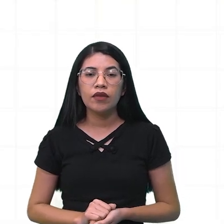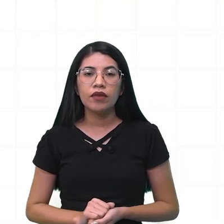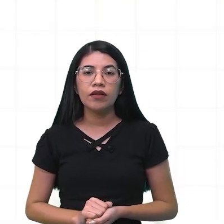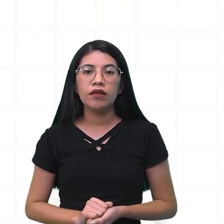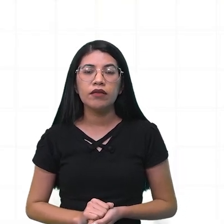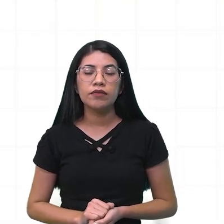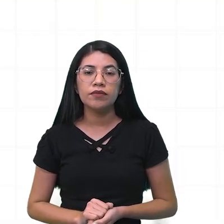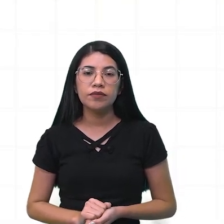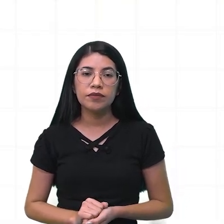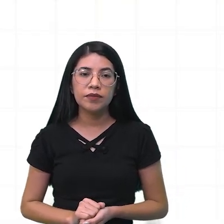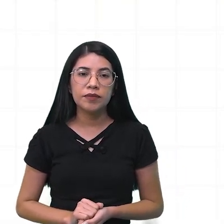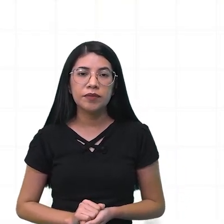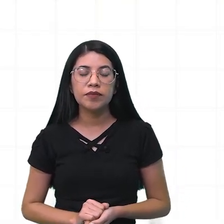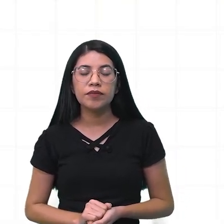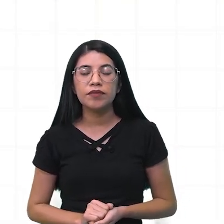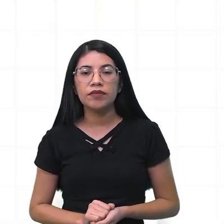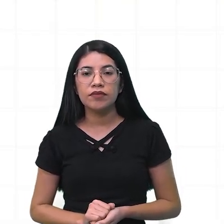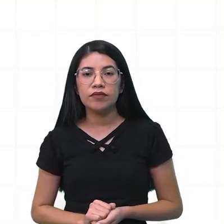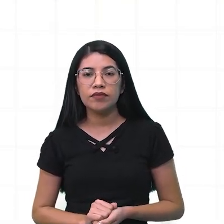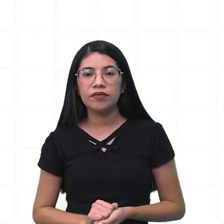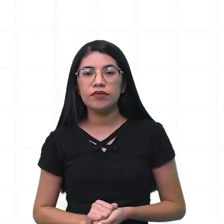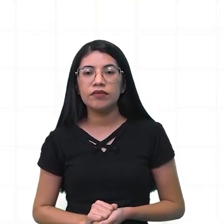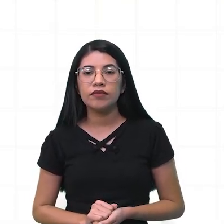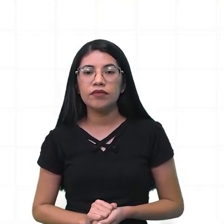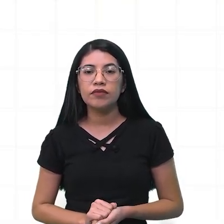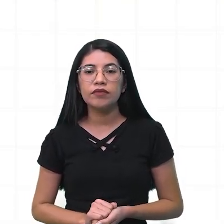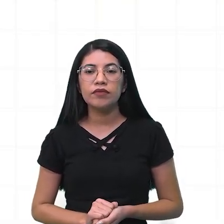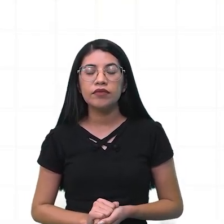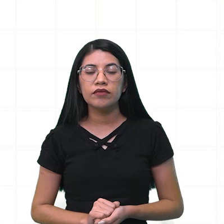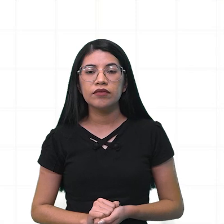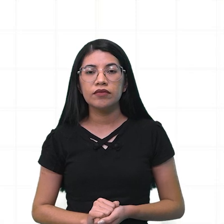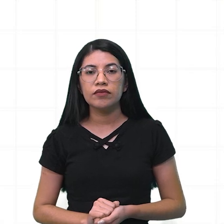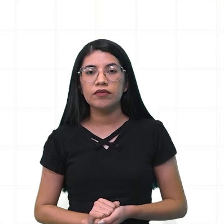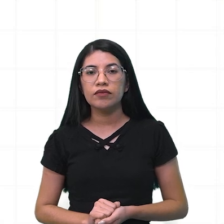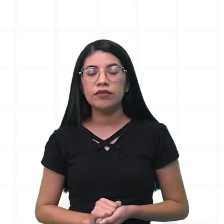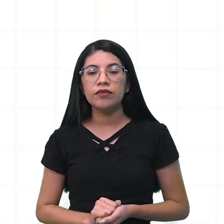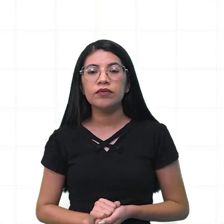40 centímetros, aqui está. Deixa eu colocar aqui para baixo. Então,